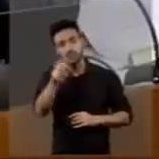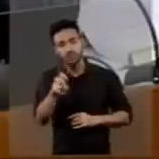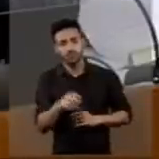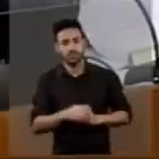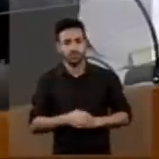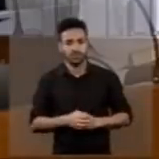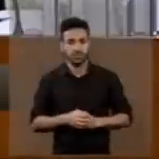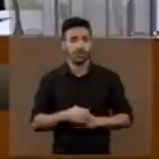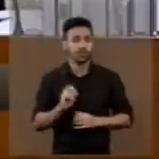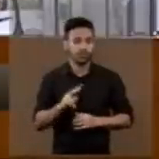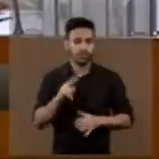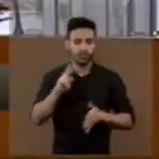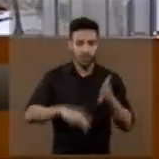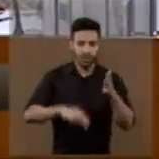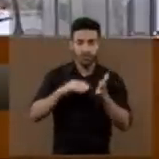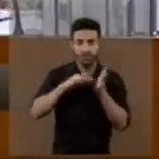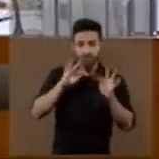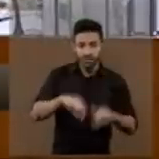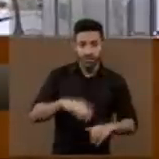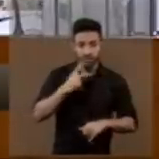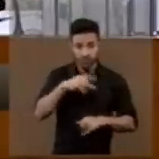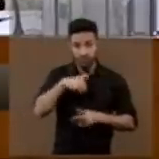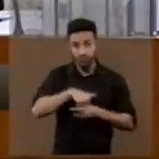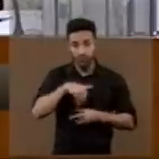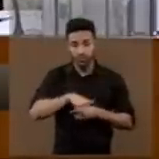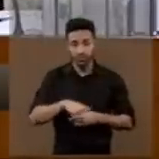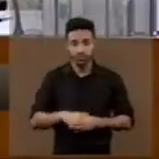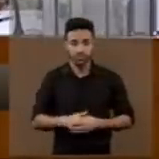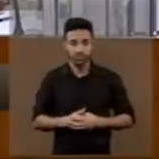leio o final do voto de Vossa Excelência.